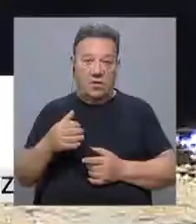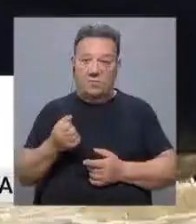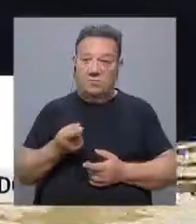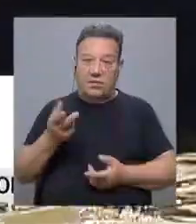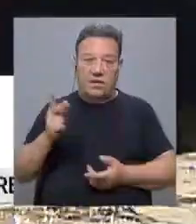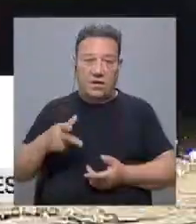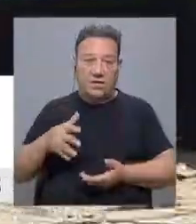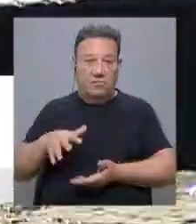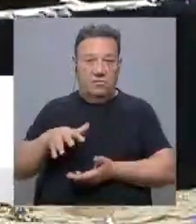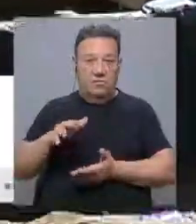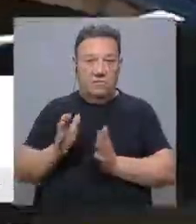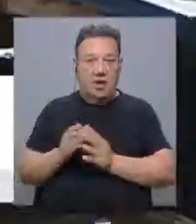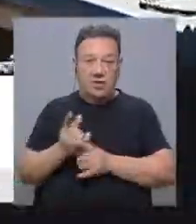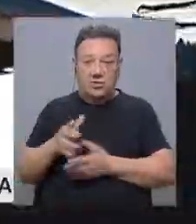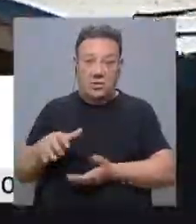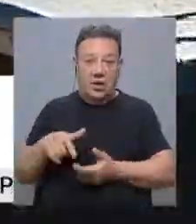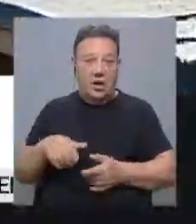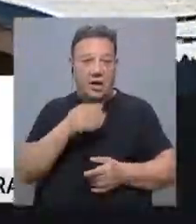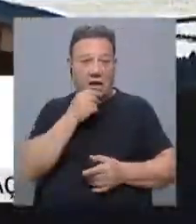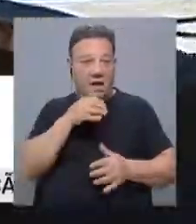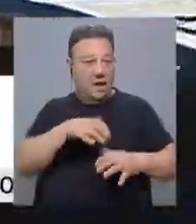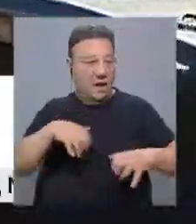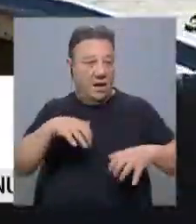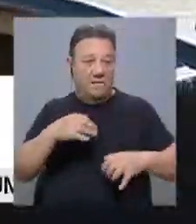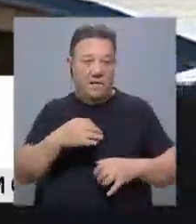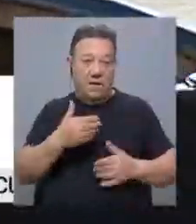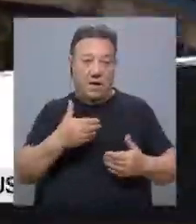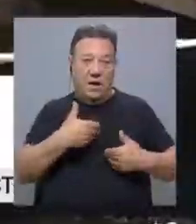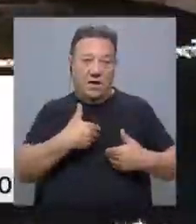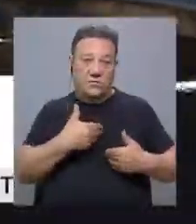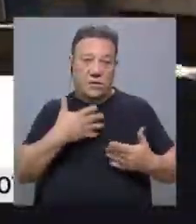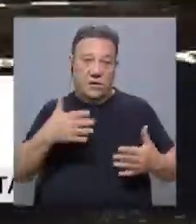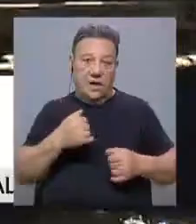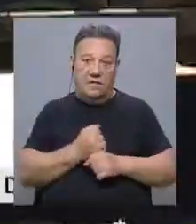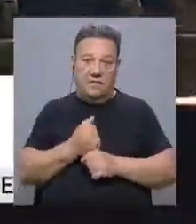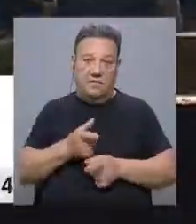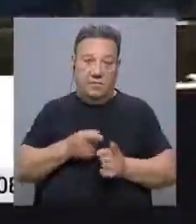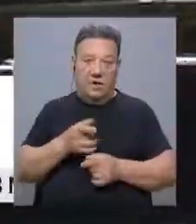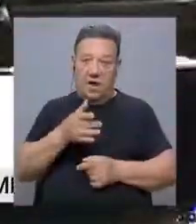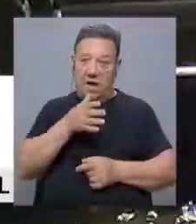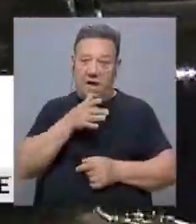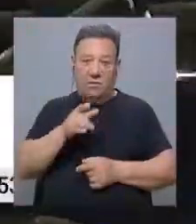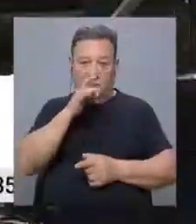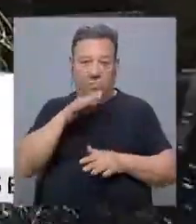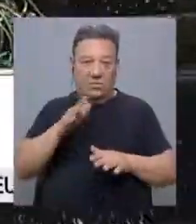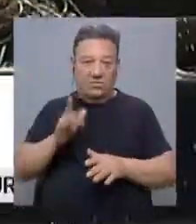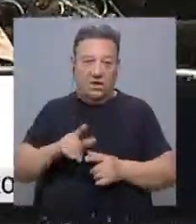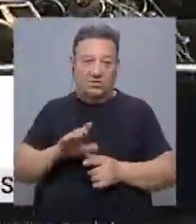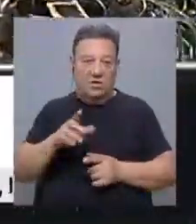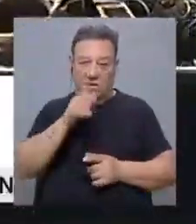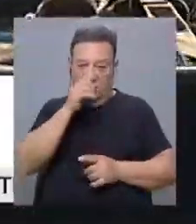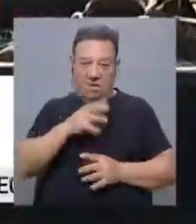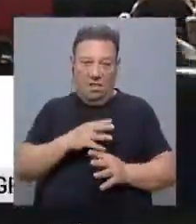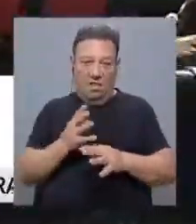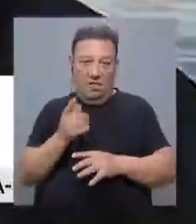A retirada da areia da lagoa tem sido uma grande ajuda para a atividade dos pescadores. A água estava a ficar toda estagnada, já era só limos, como se vê aqui na